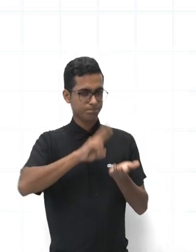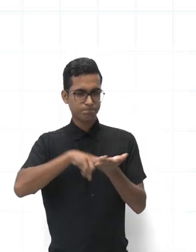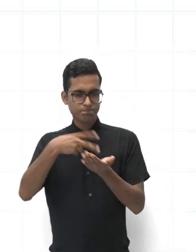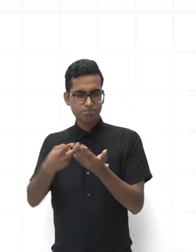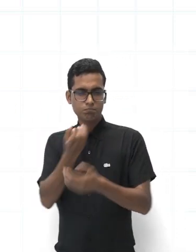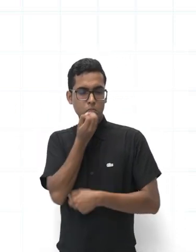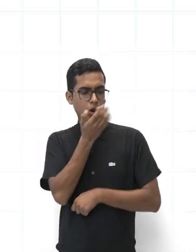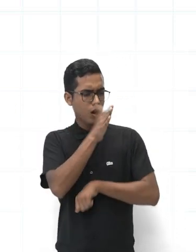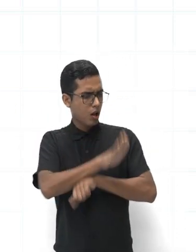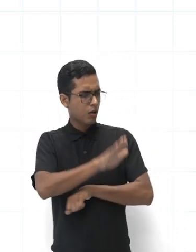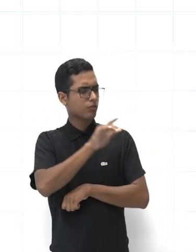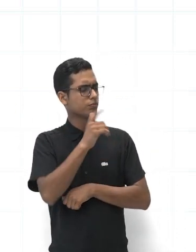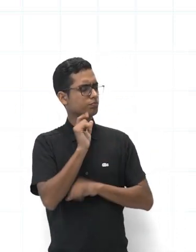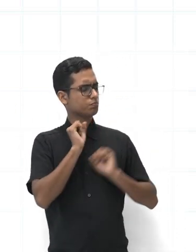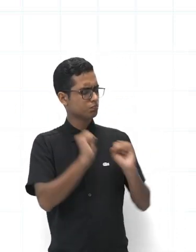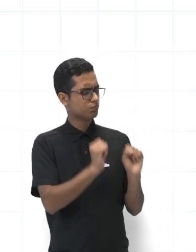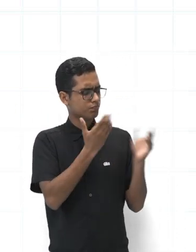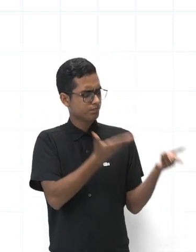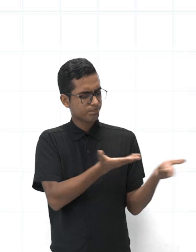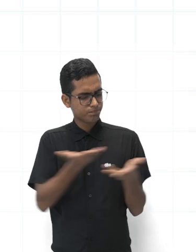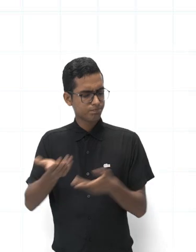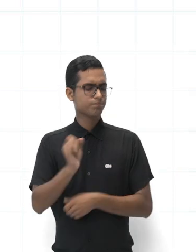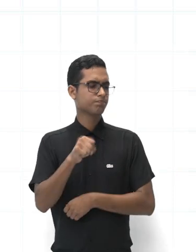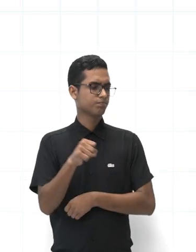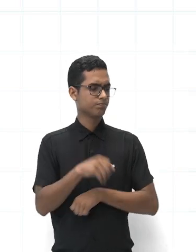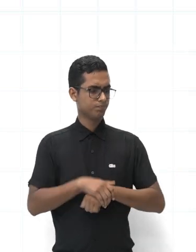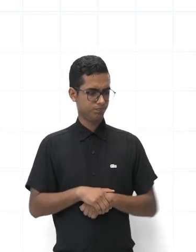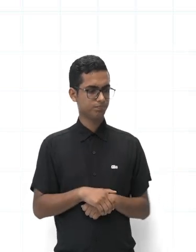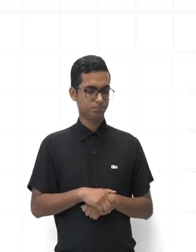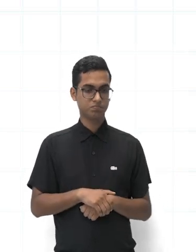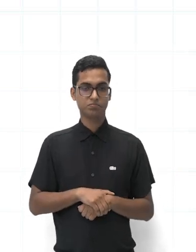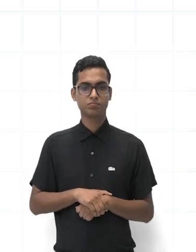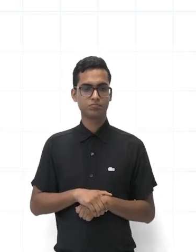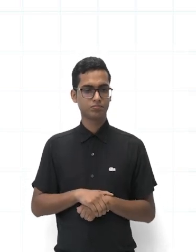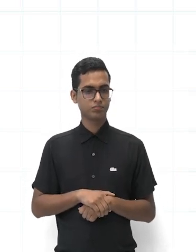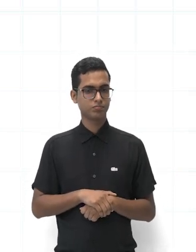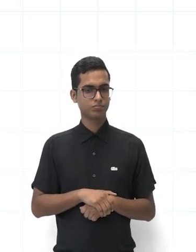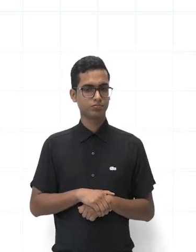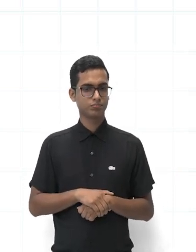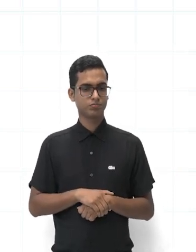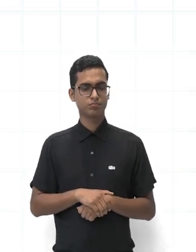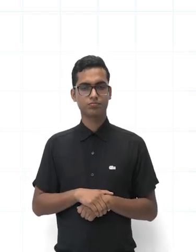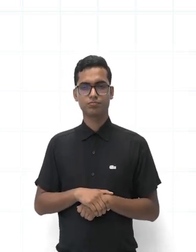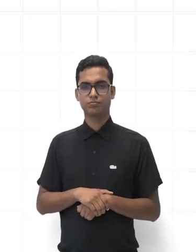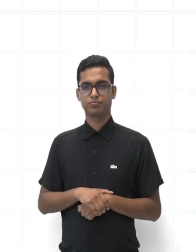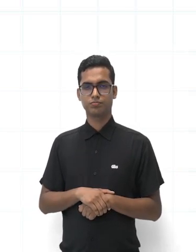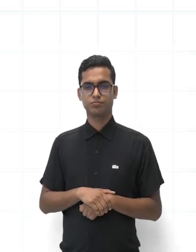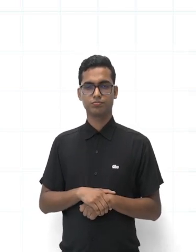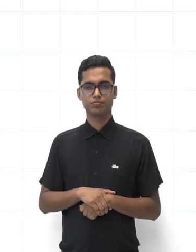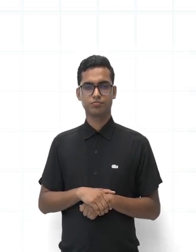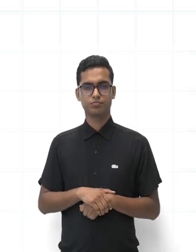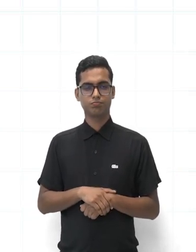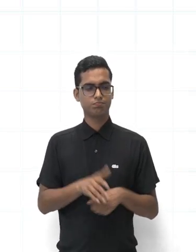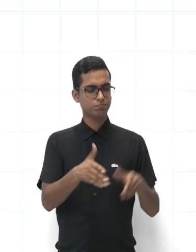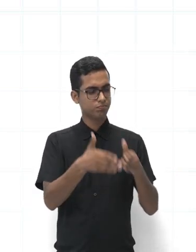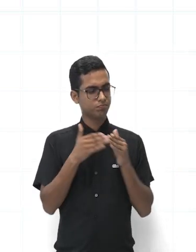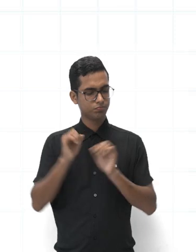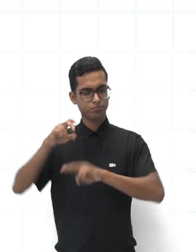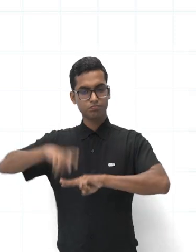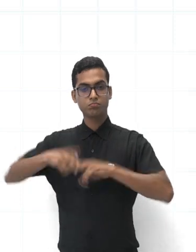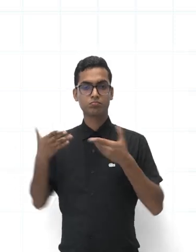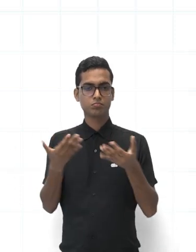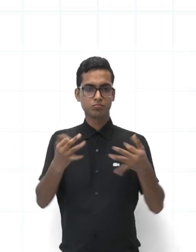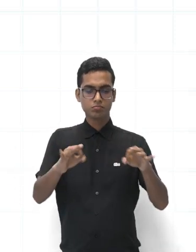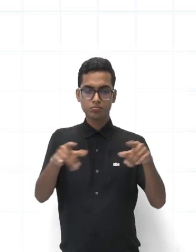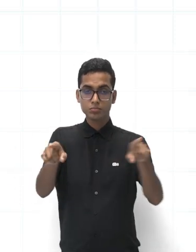né? Sim, você pode entrar. E depois ele continua dizendo, please sit down. Agora quem